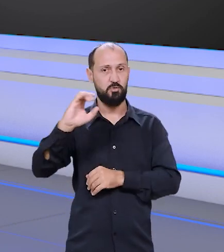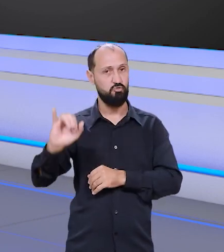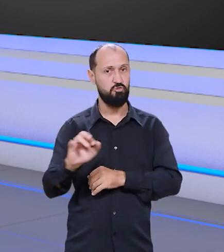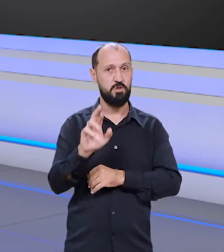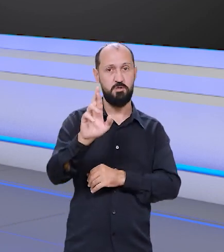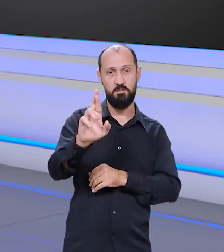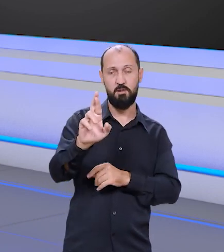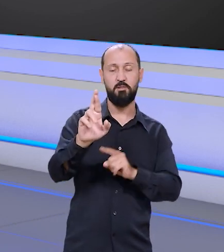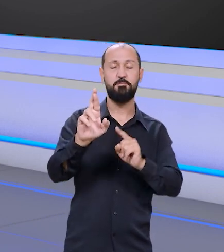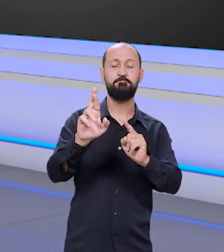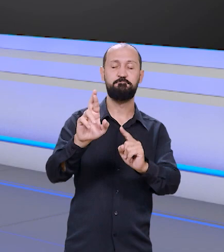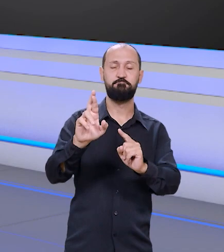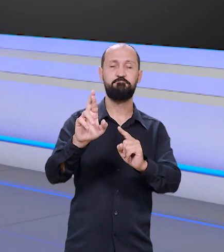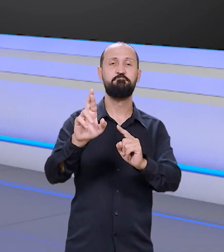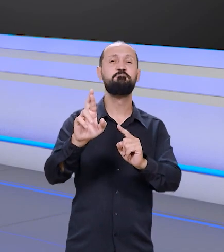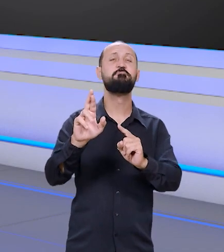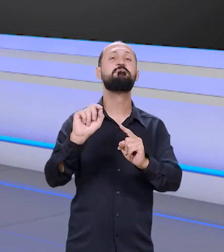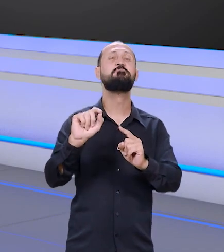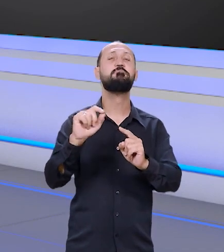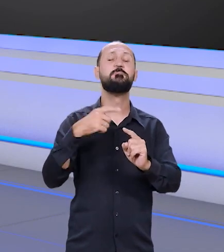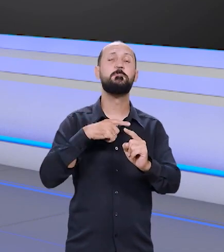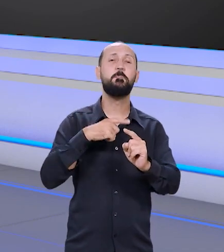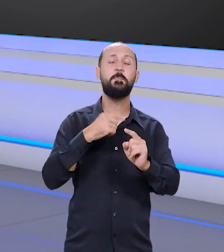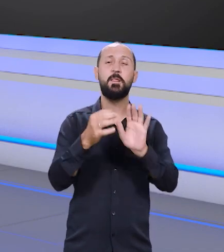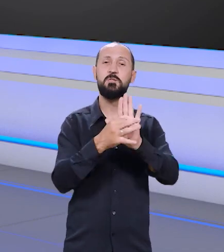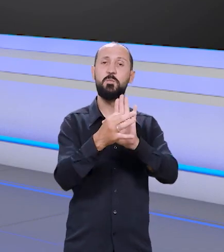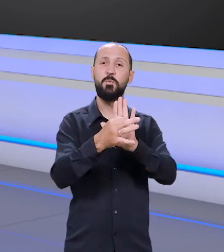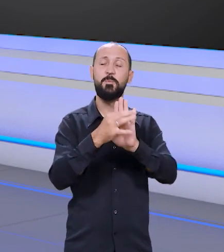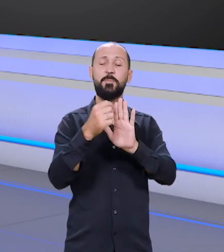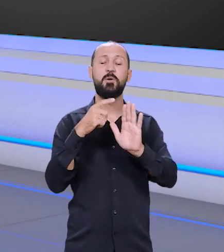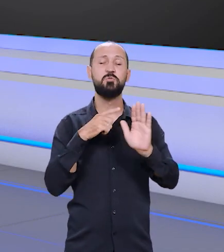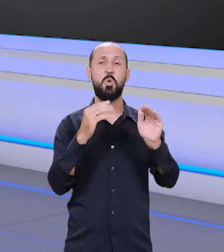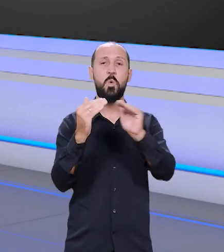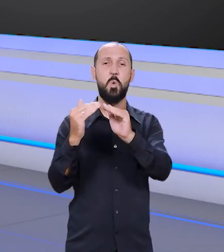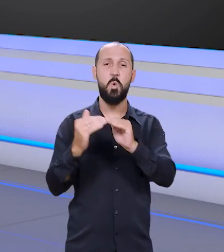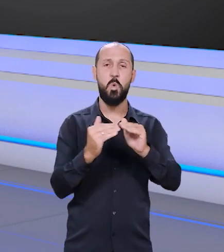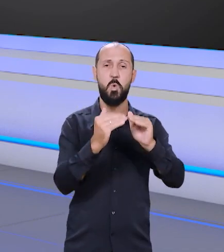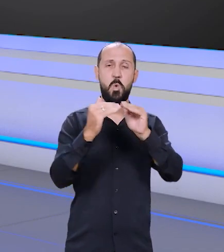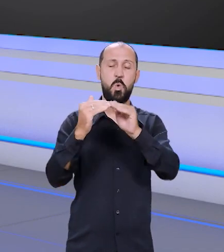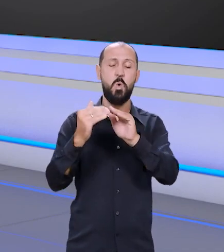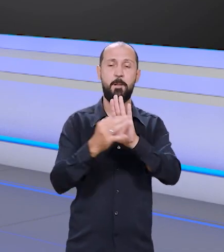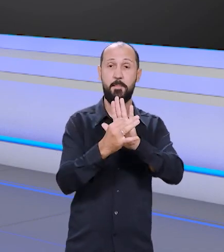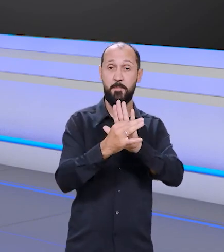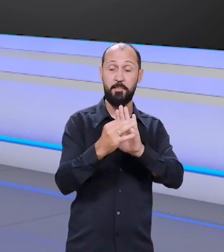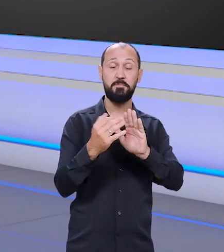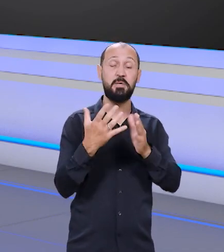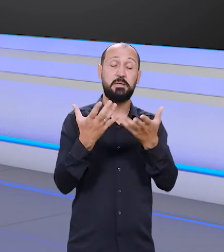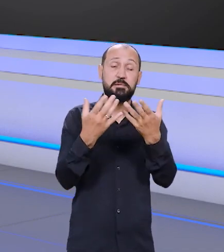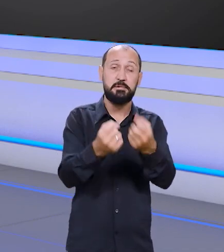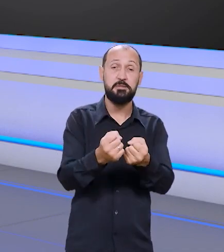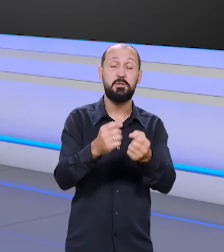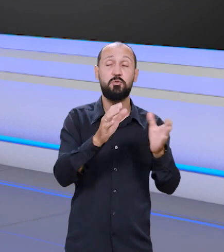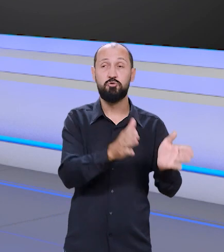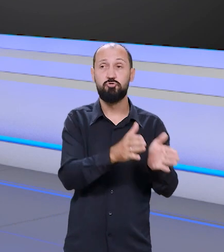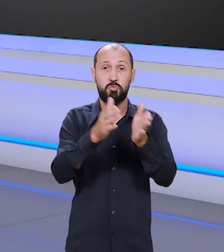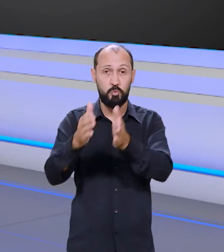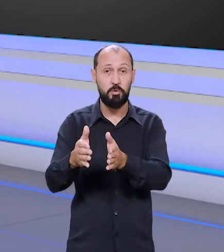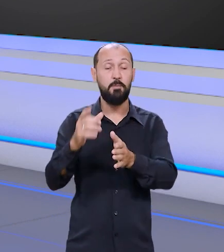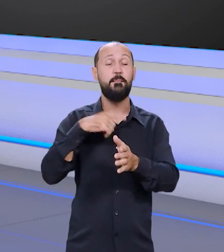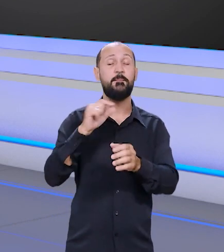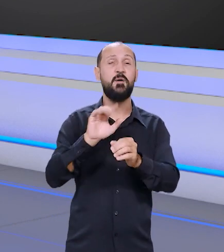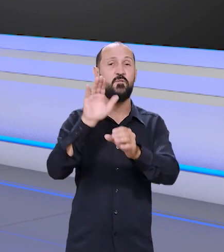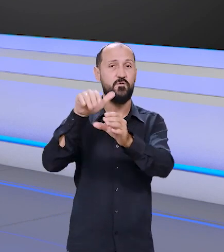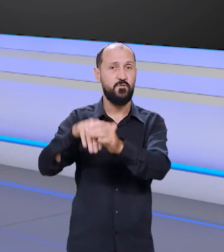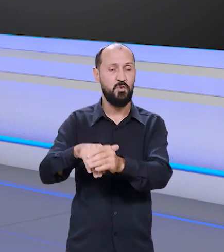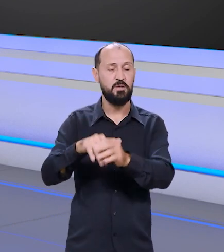semanal da Comissão de Constituição, Justiça e Redação, as propostas receberam pareceres favoráveis e seguiram já